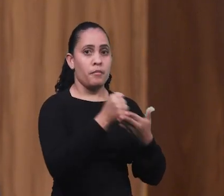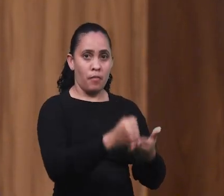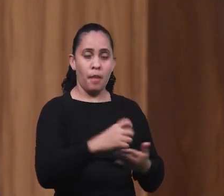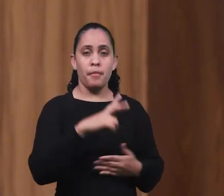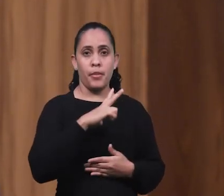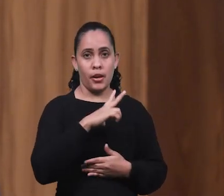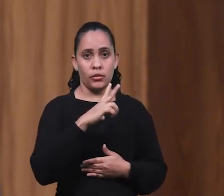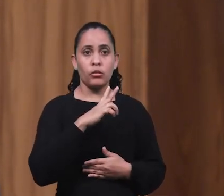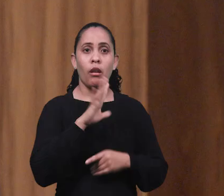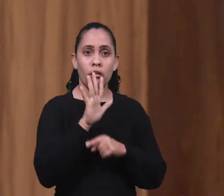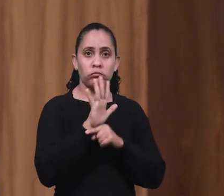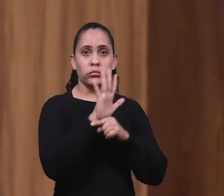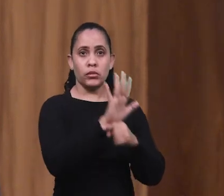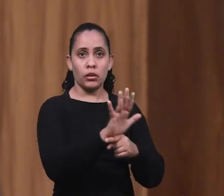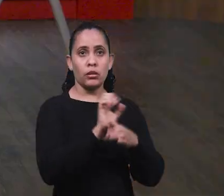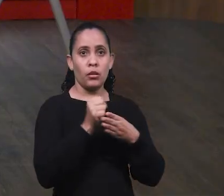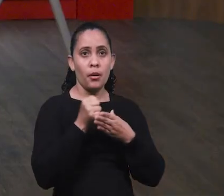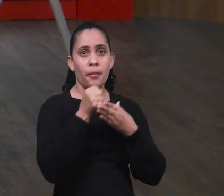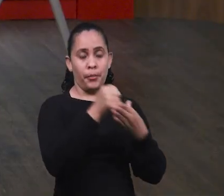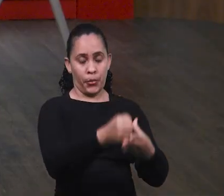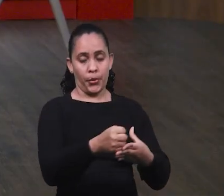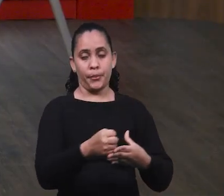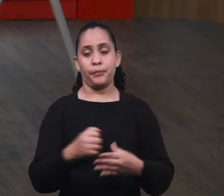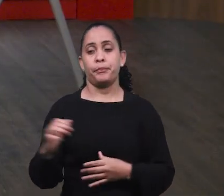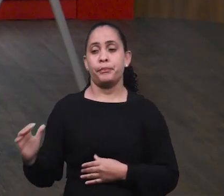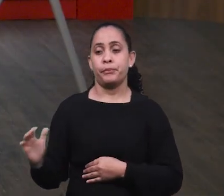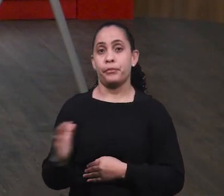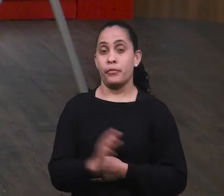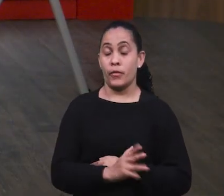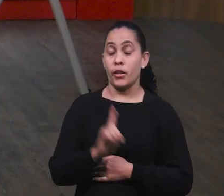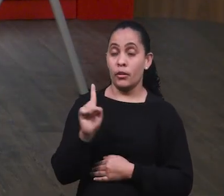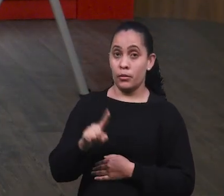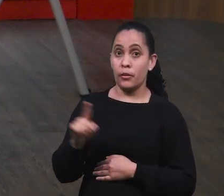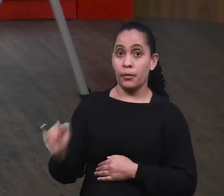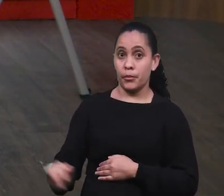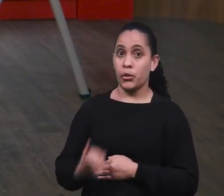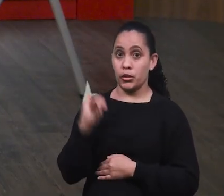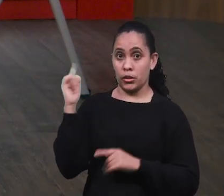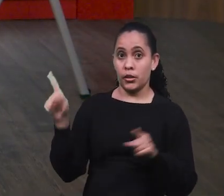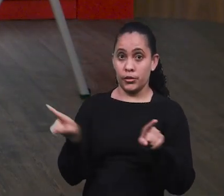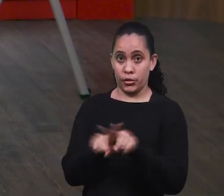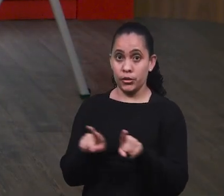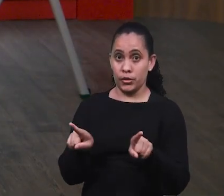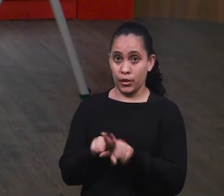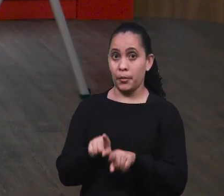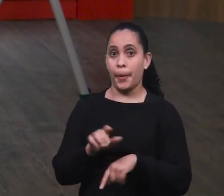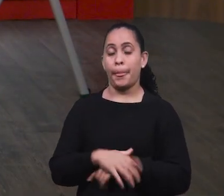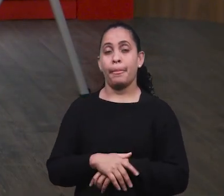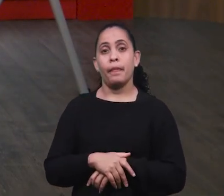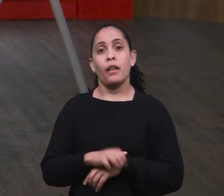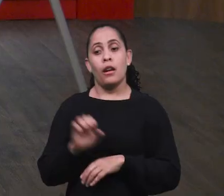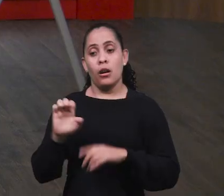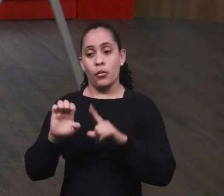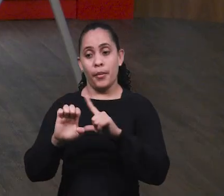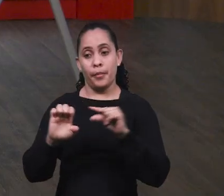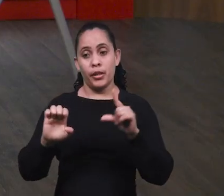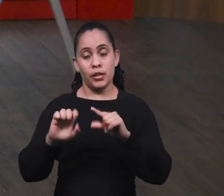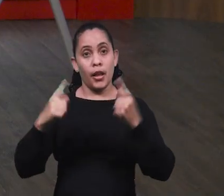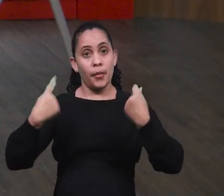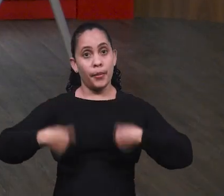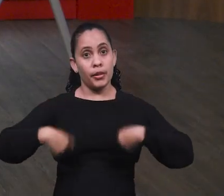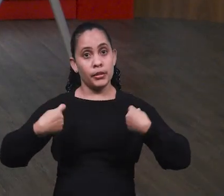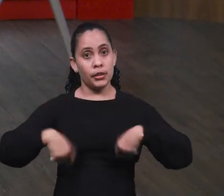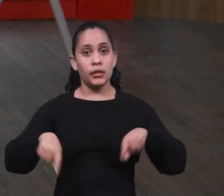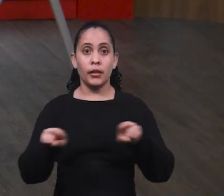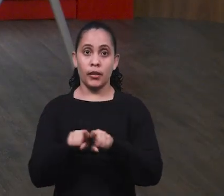consultorias particulares que atendem também muito bem. Então, isso é importante. O gestor, o empresário, ele entender que